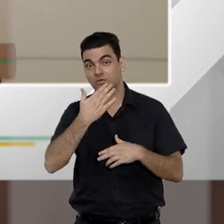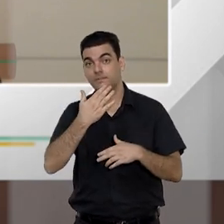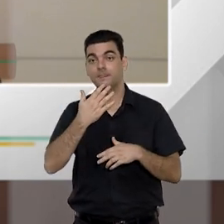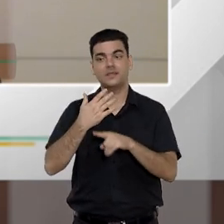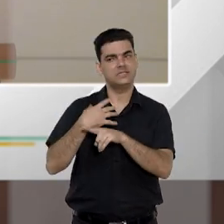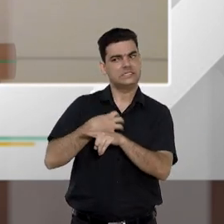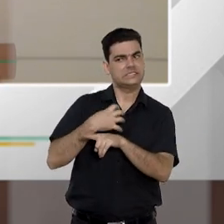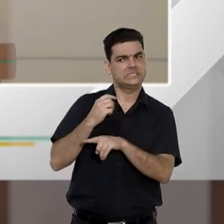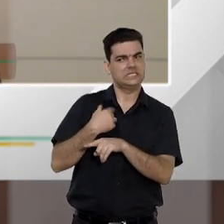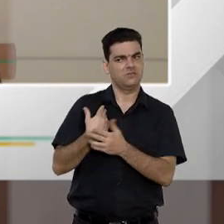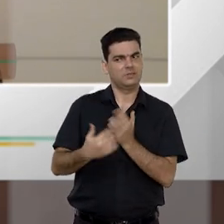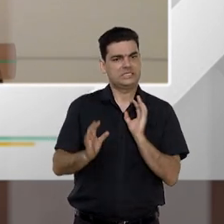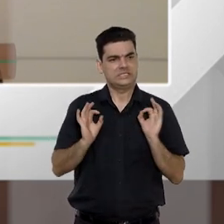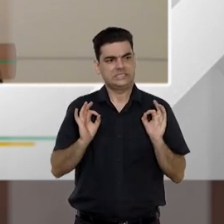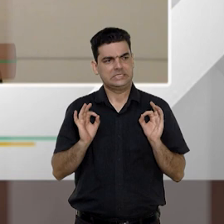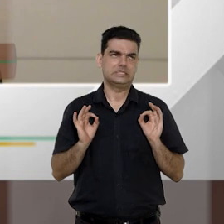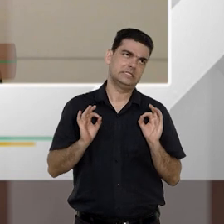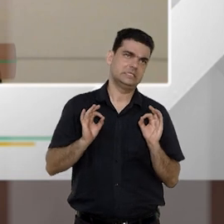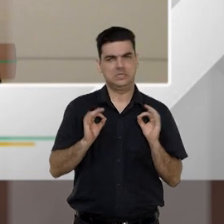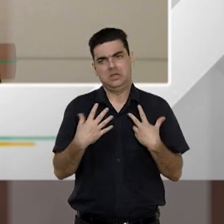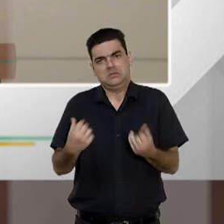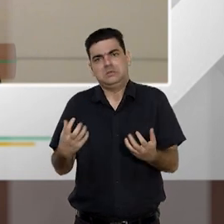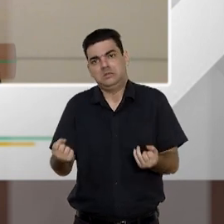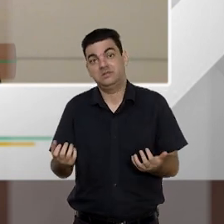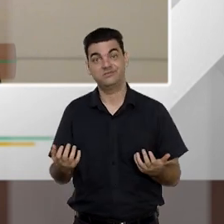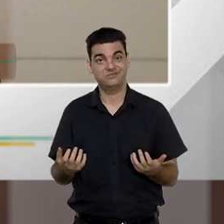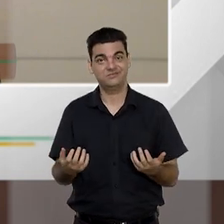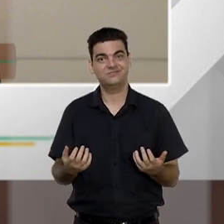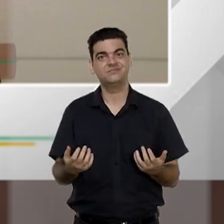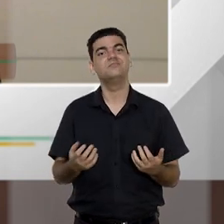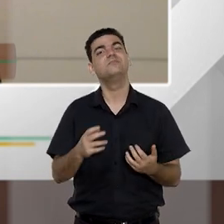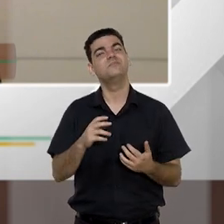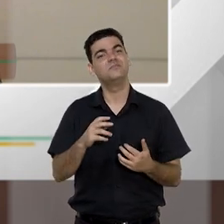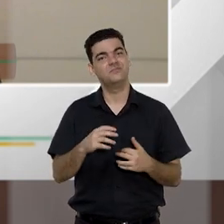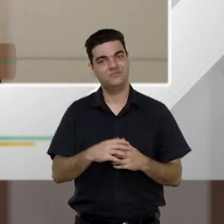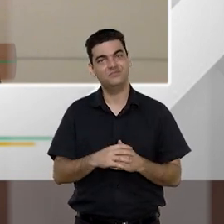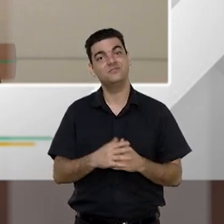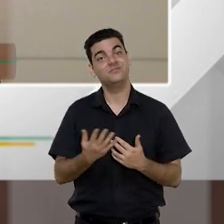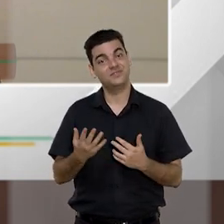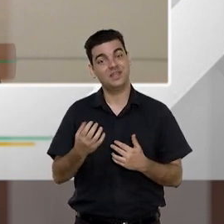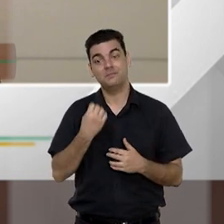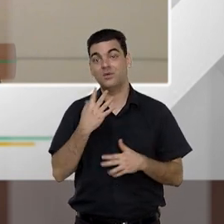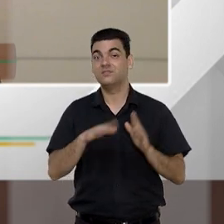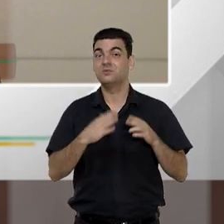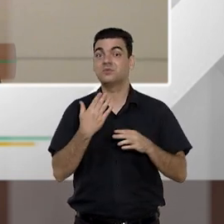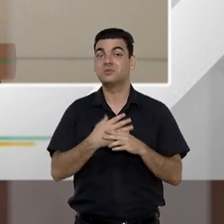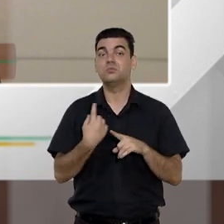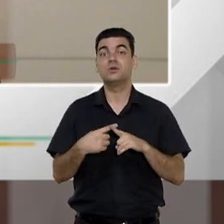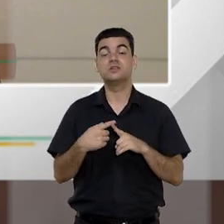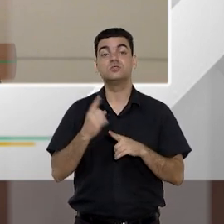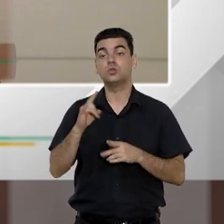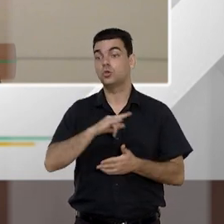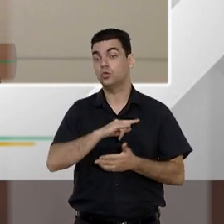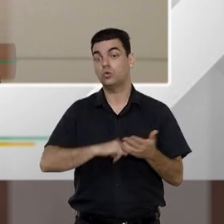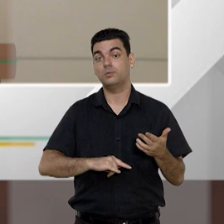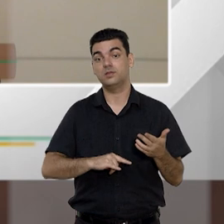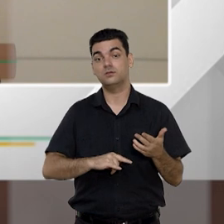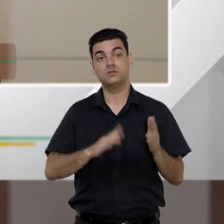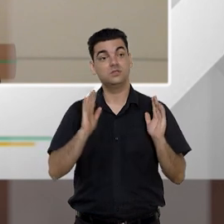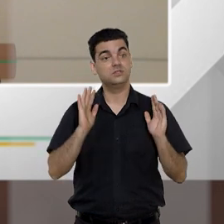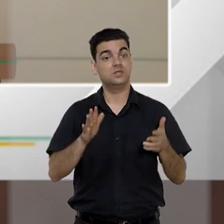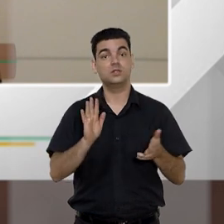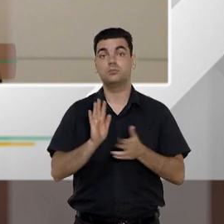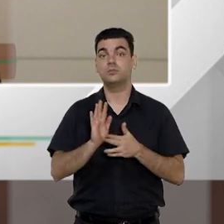probatório a ré vai perder, mas pode não parecer, mas nós perdemos tempo com isso, porque às vezes pela